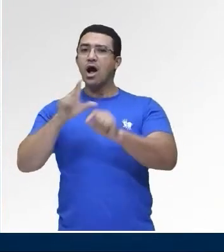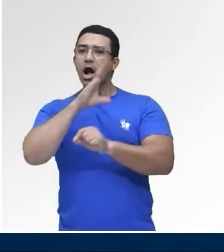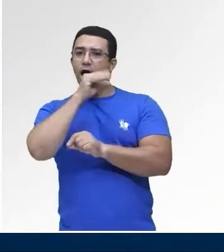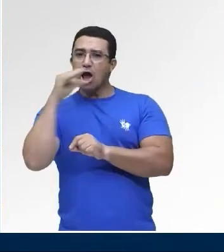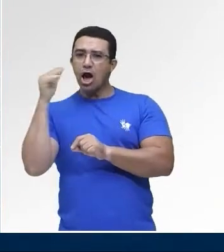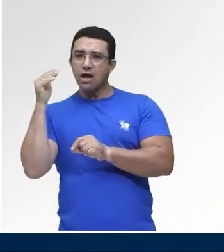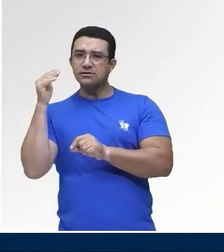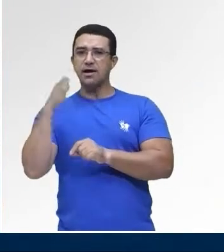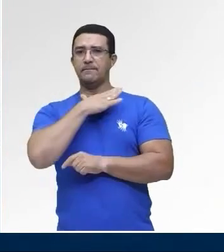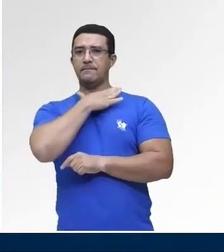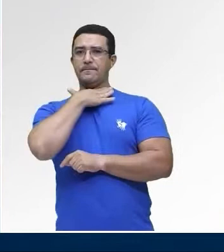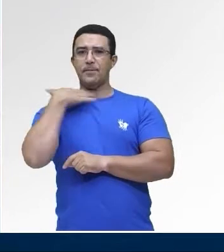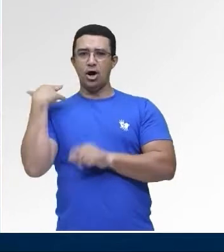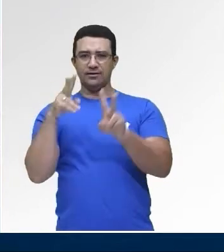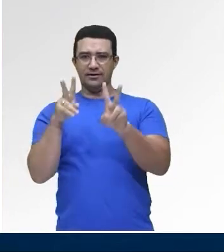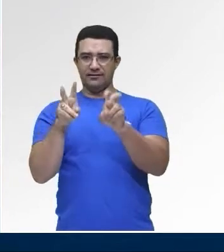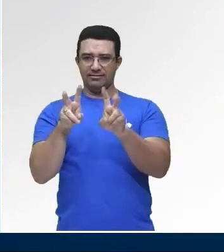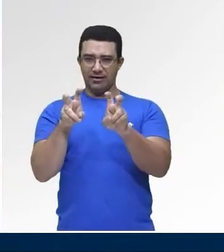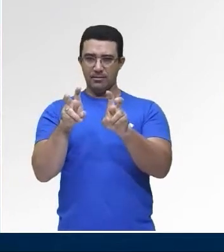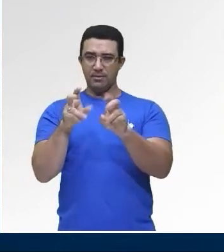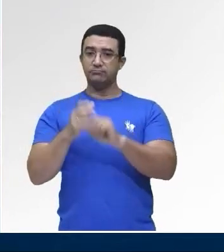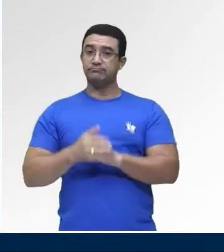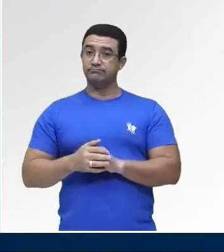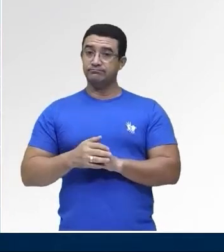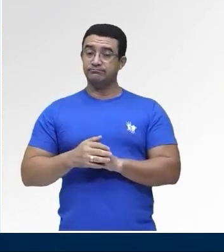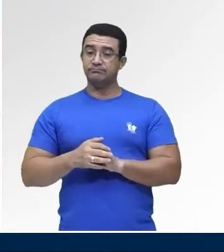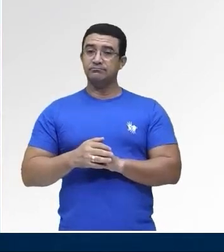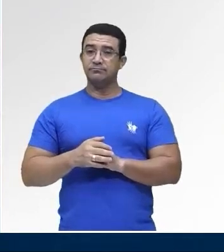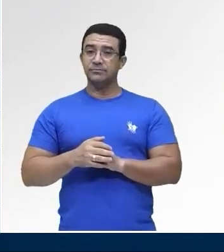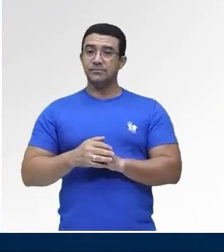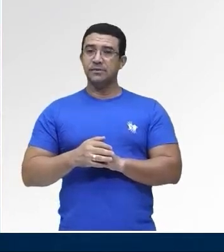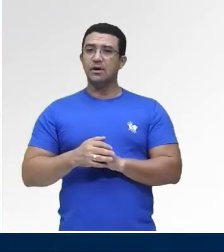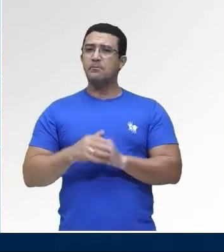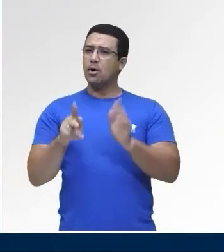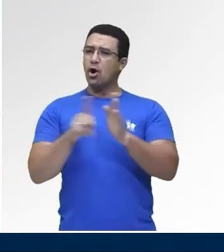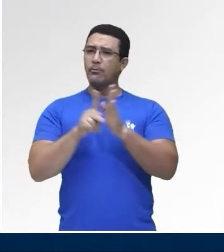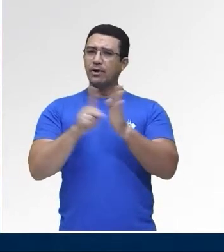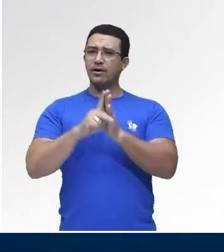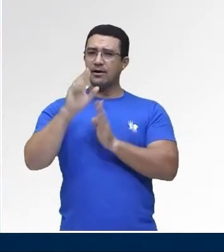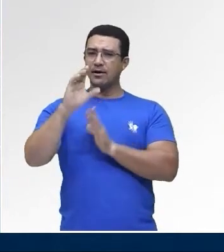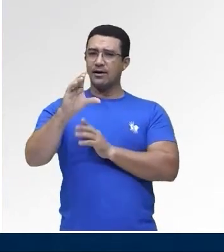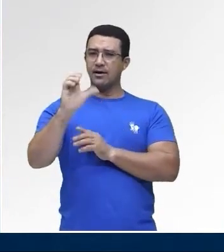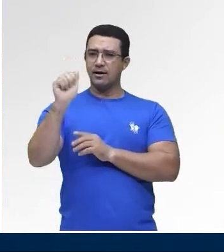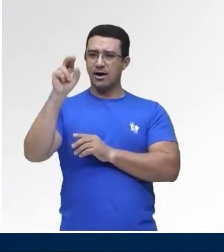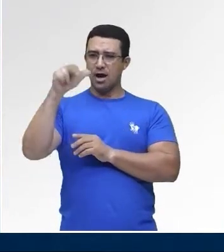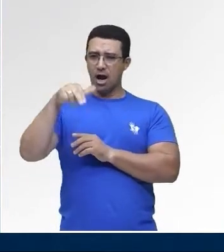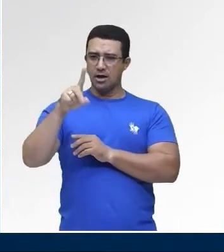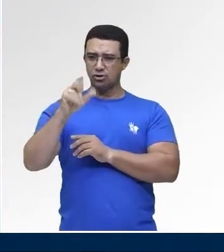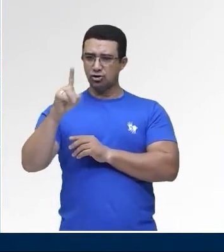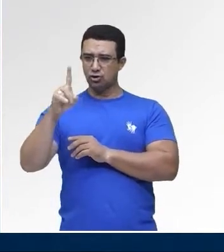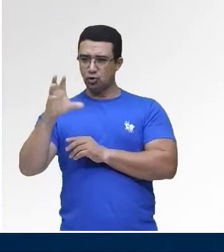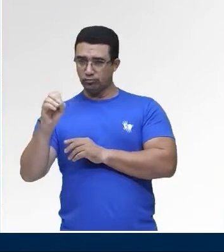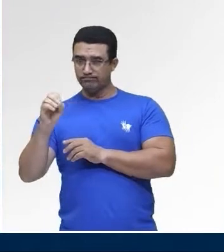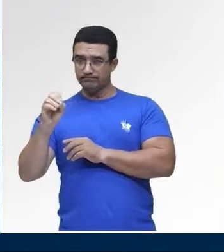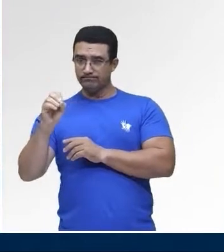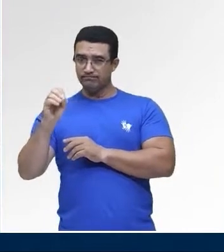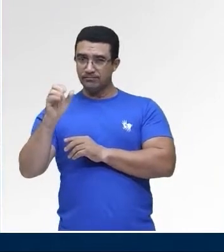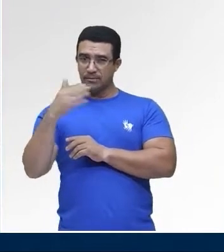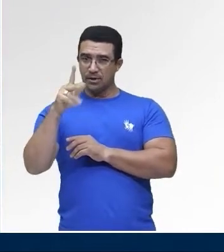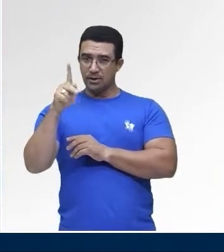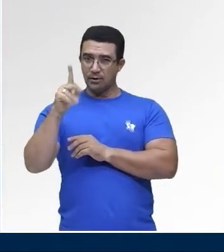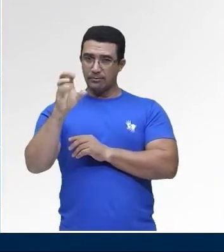bastante conhecida, que tem como título A Criança Morta. Então, nessa imagem, vocês